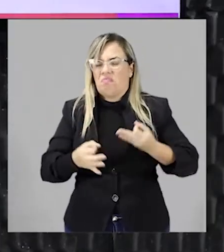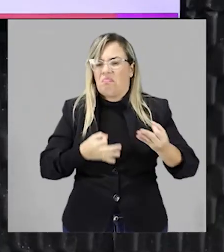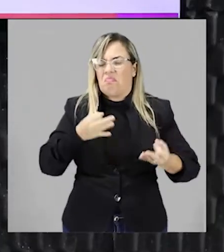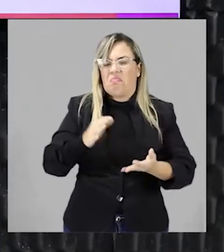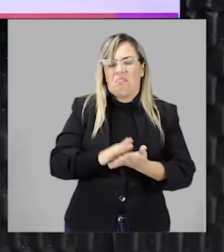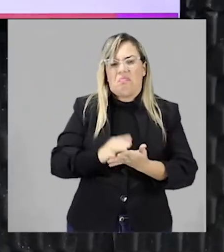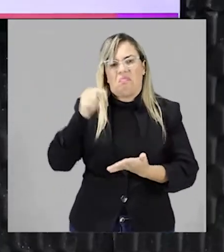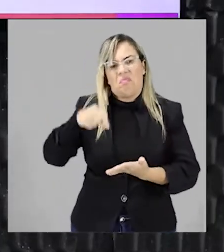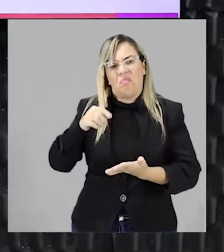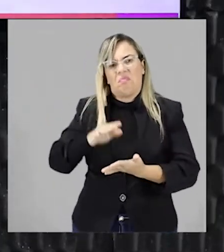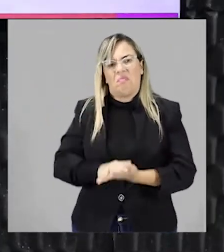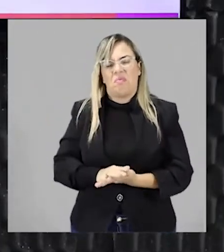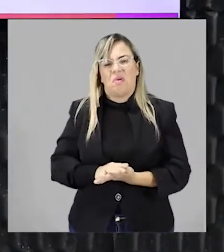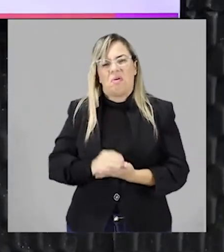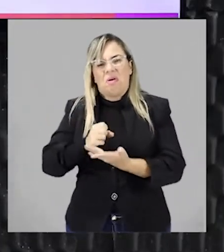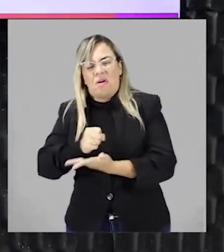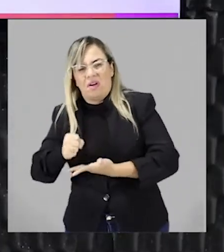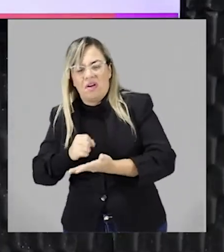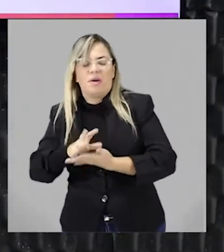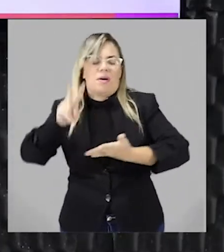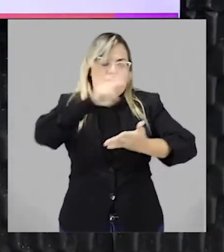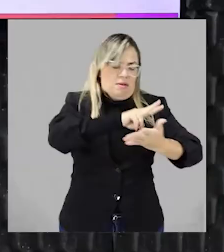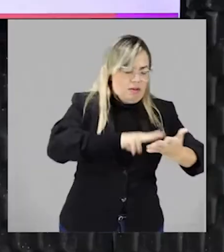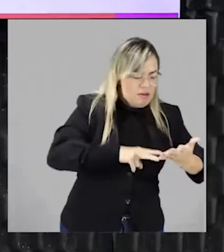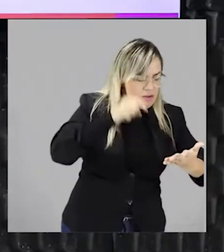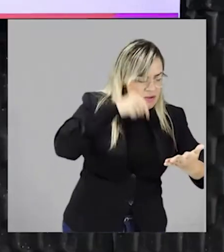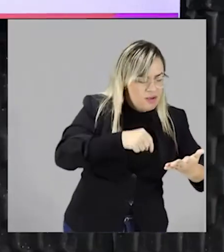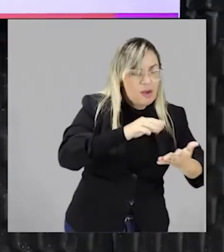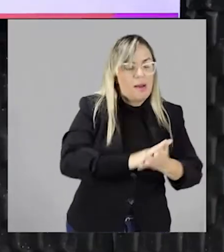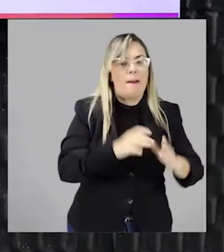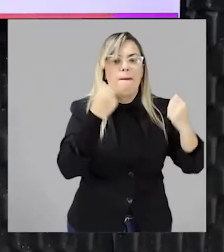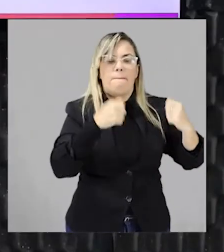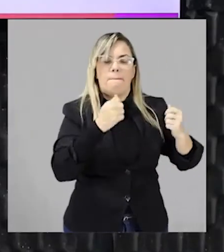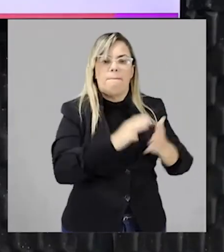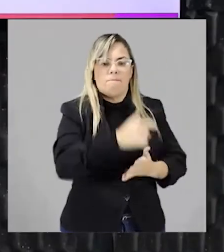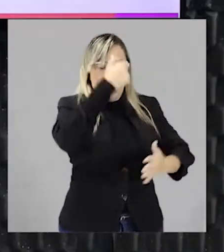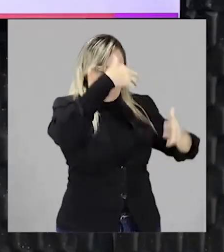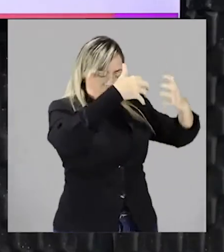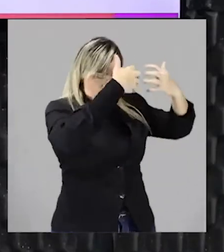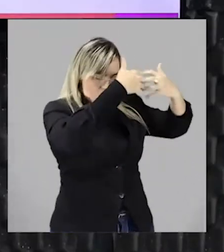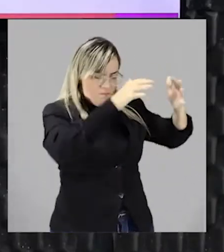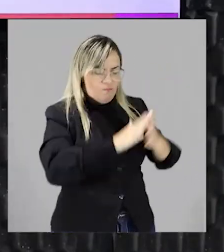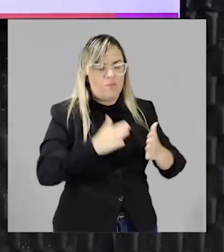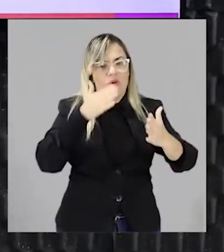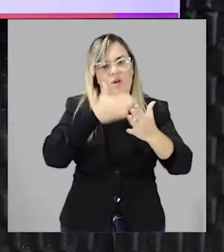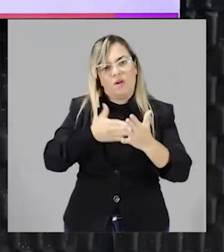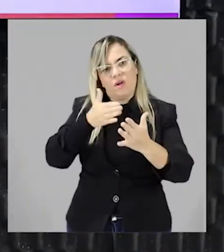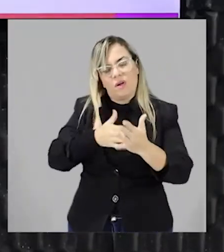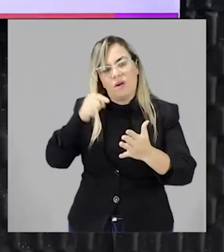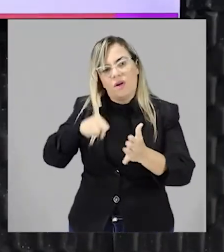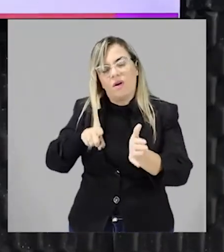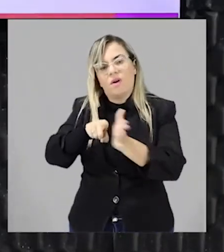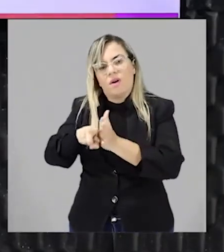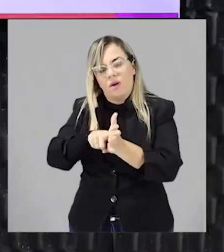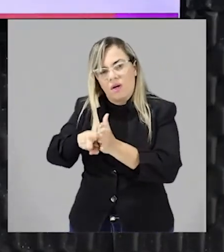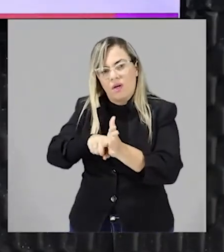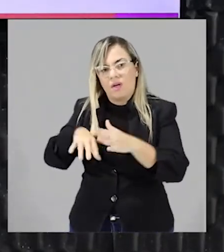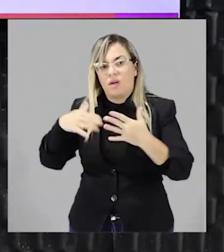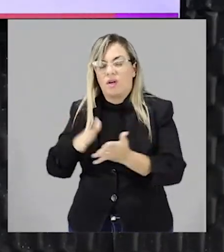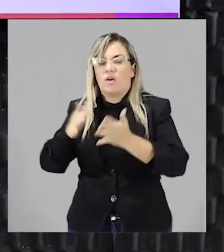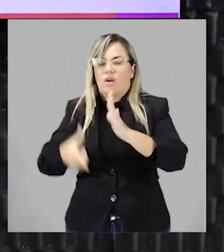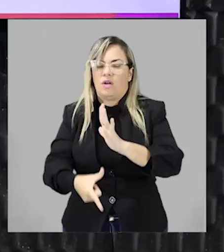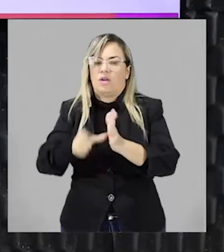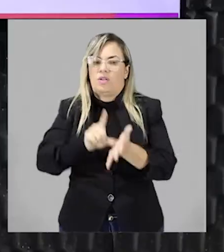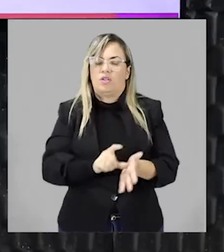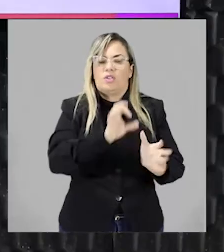Então, vocês precisam ler, refletir e delimitar e pesquisar sobre esse tema antes de elaborar a